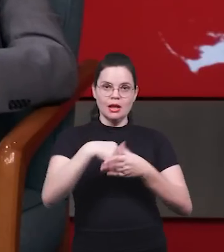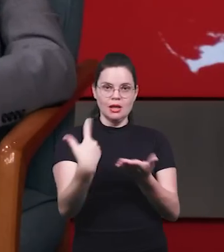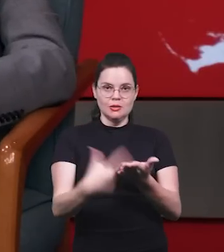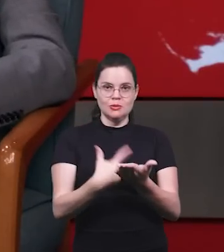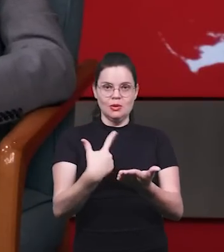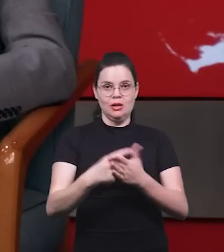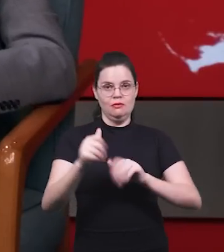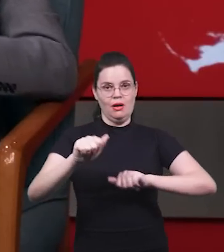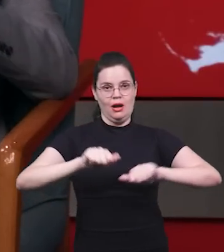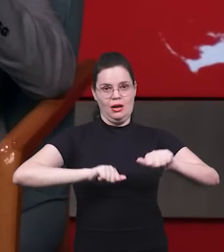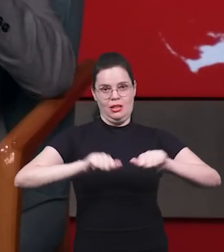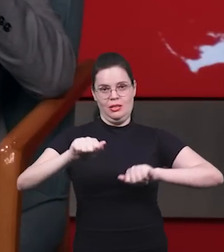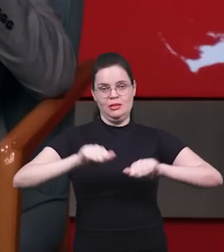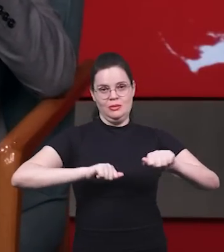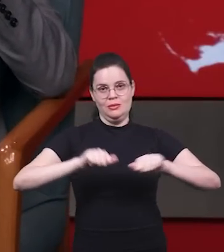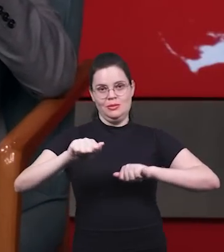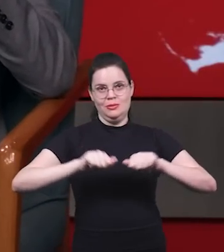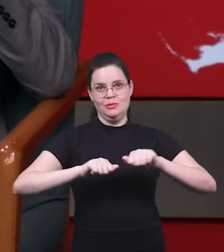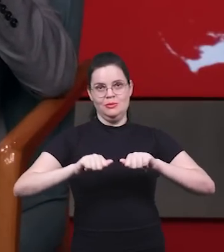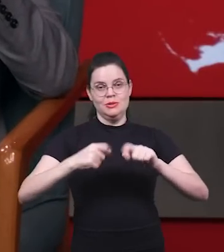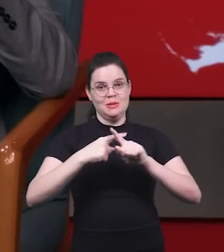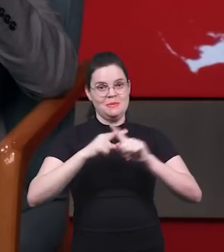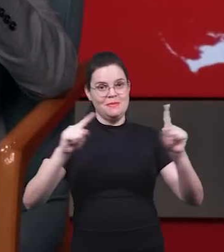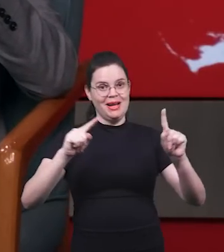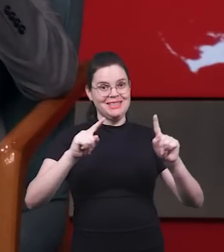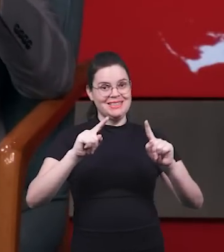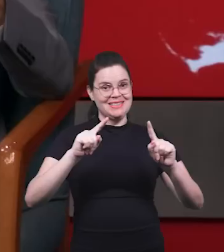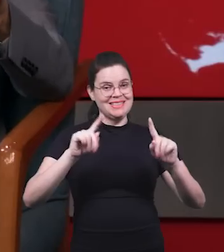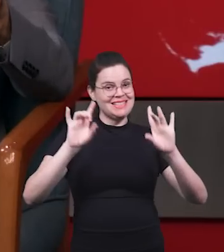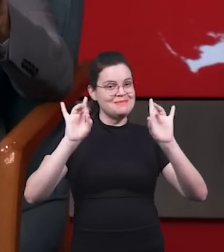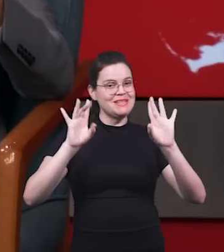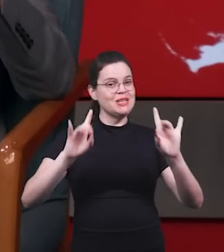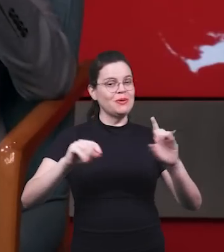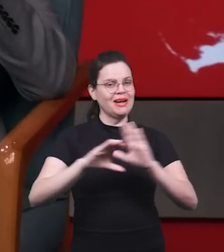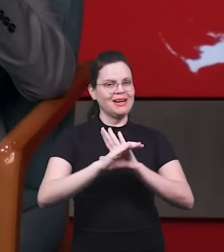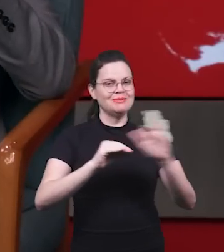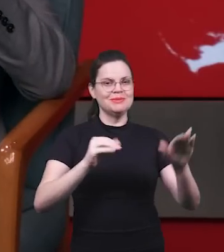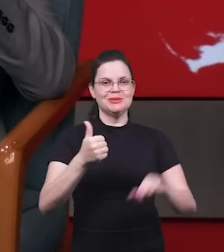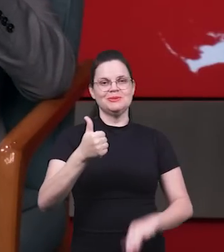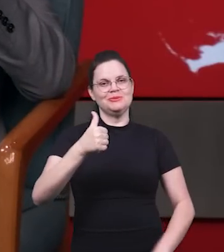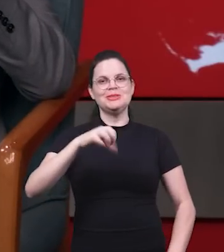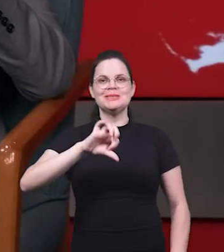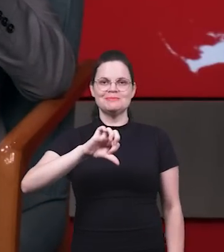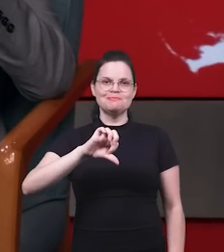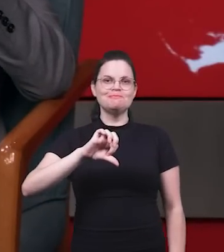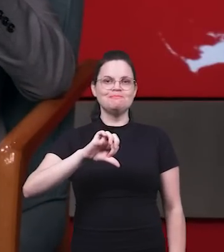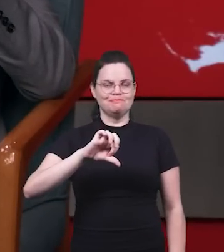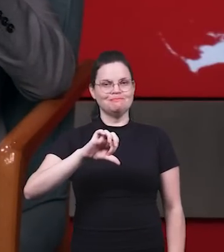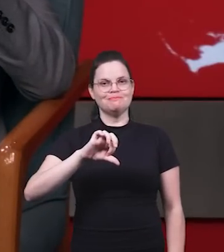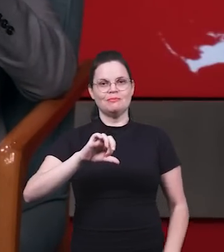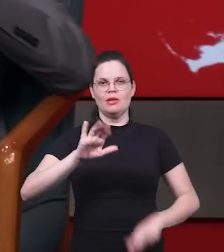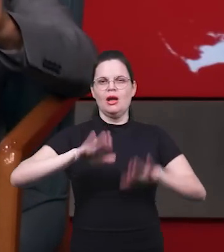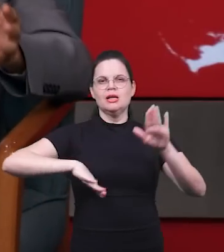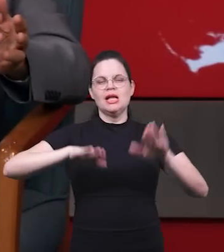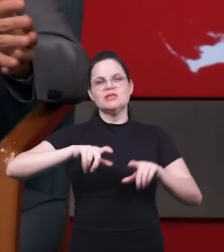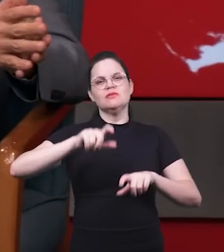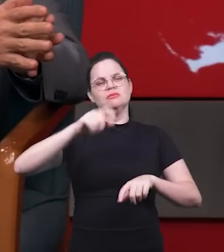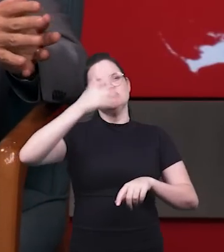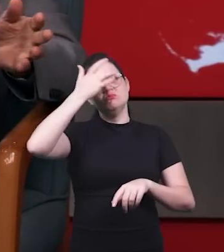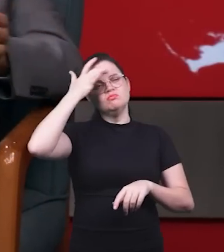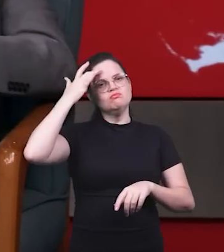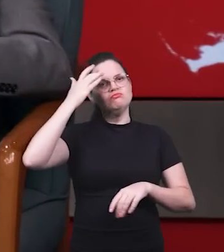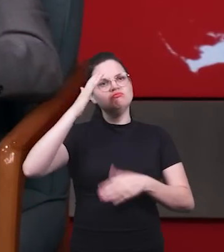livro de Atos, especialmente no capítulo 19 do livro de Atos, às vezes as